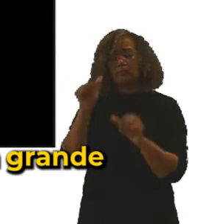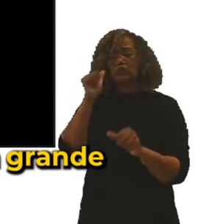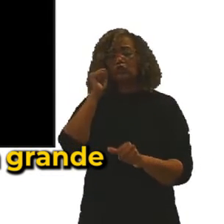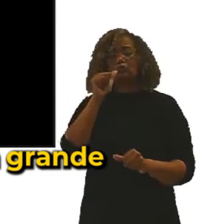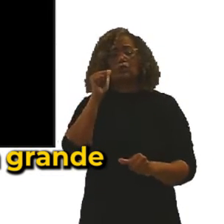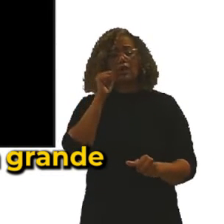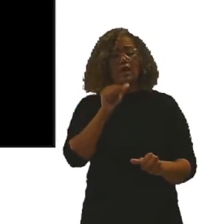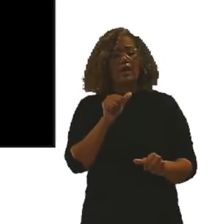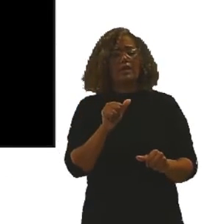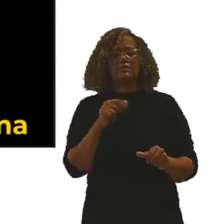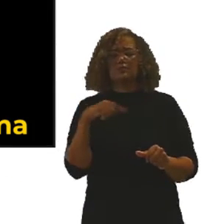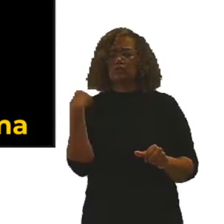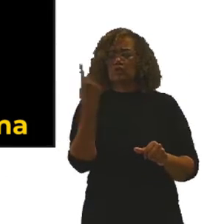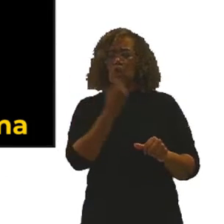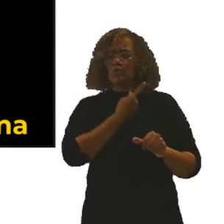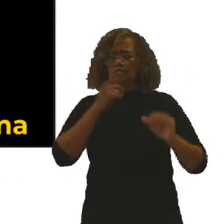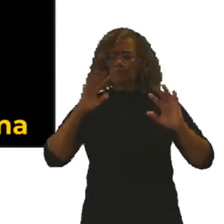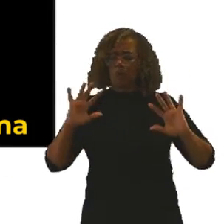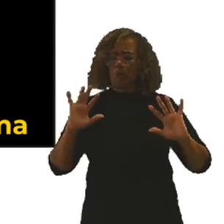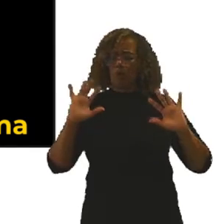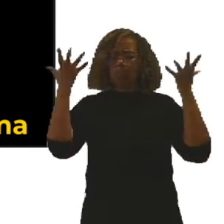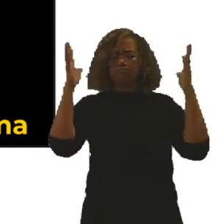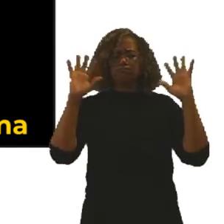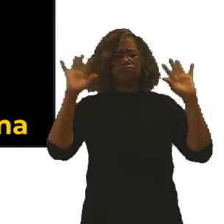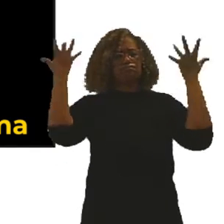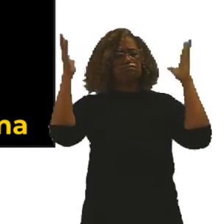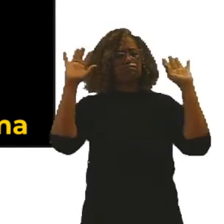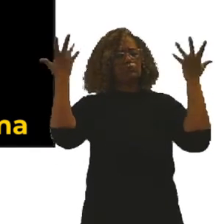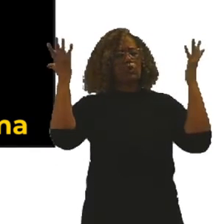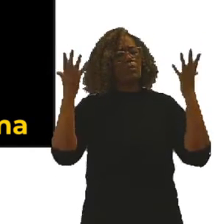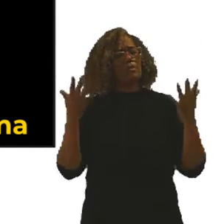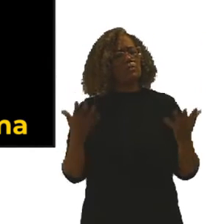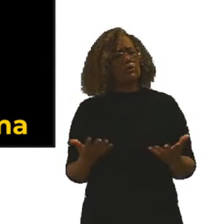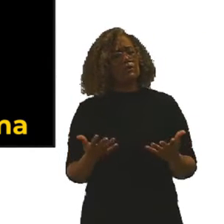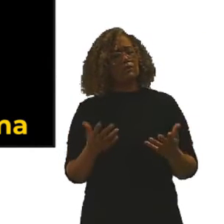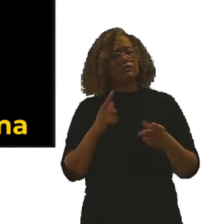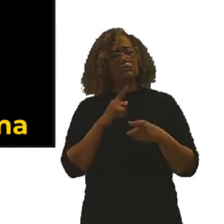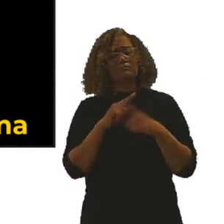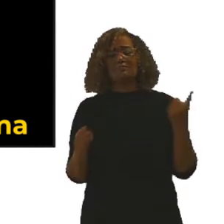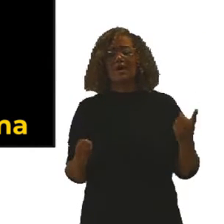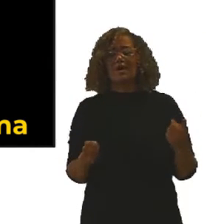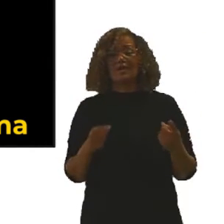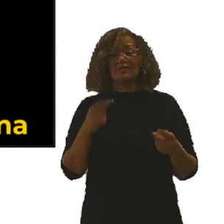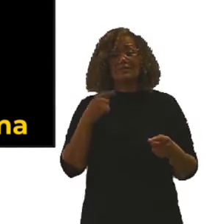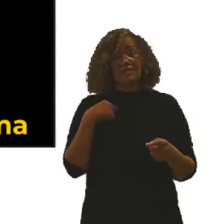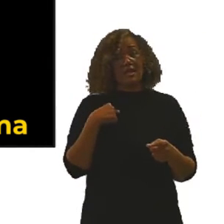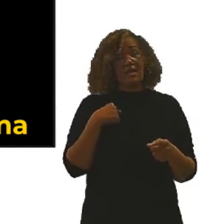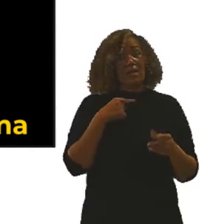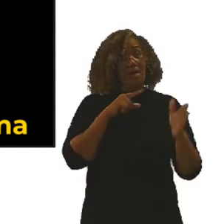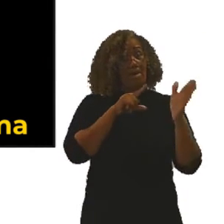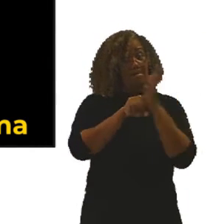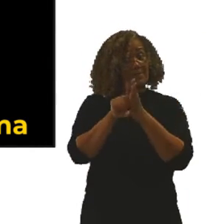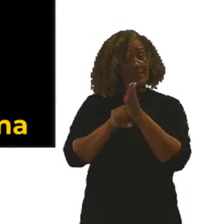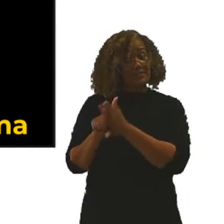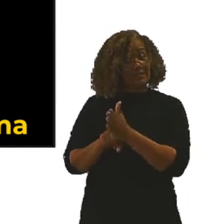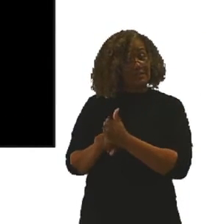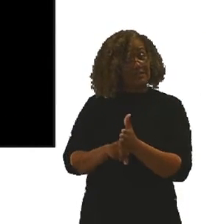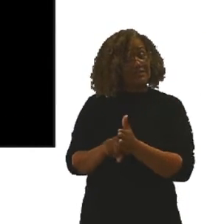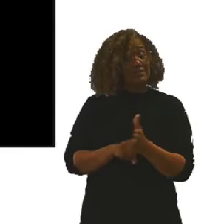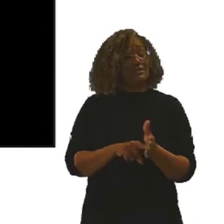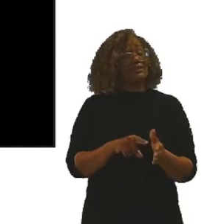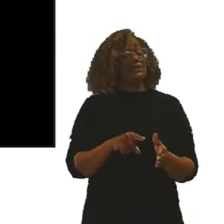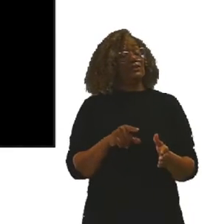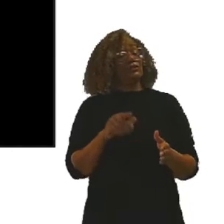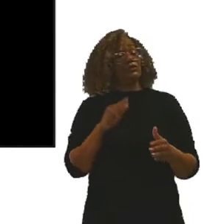grande comemoração, eu ainda não me percebendo como uma pesquisadora da epistemologia